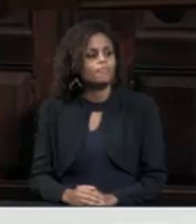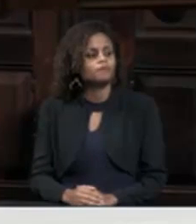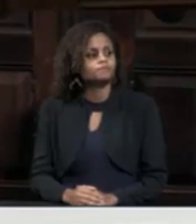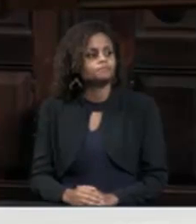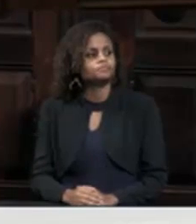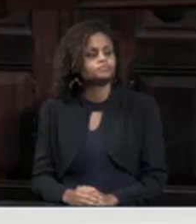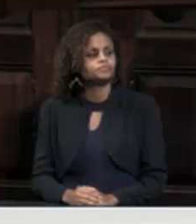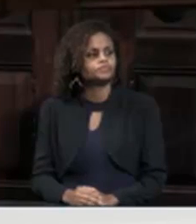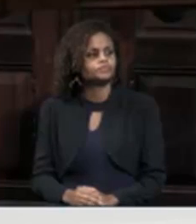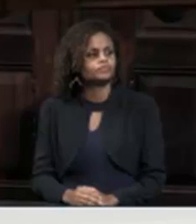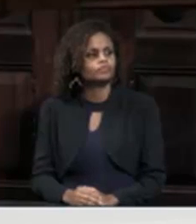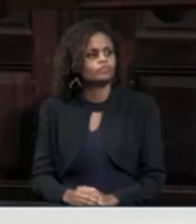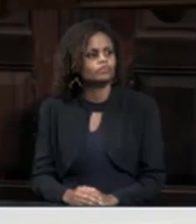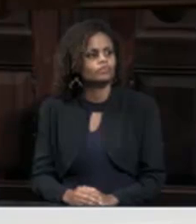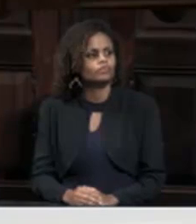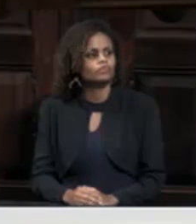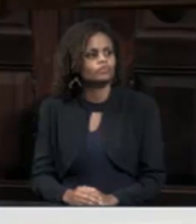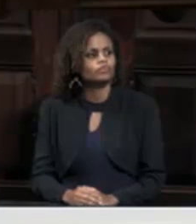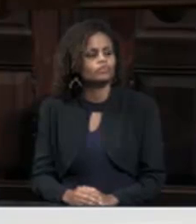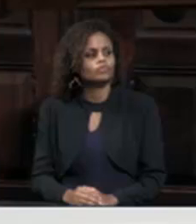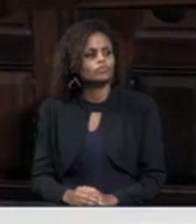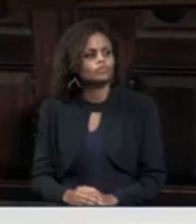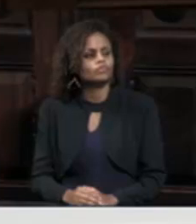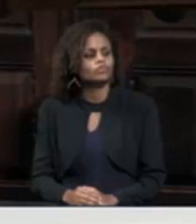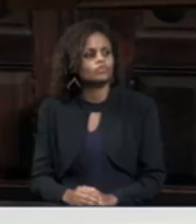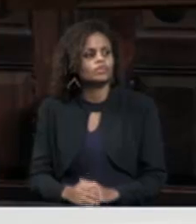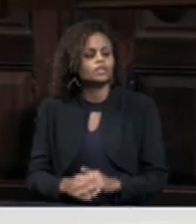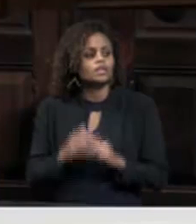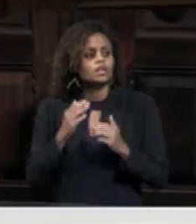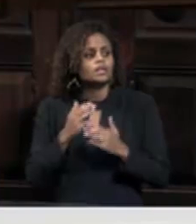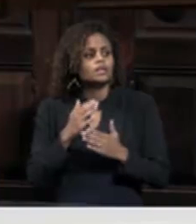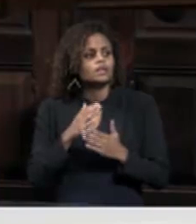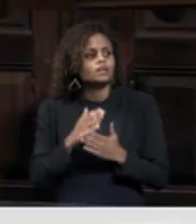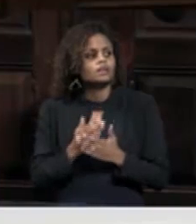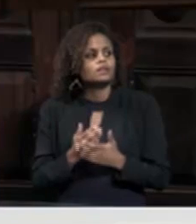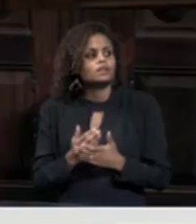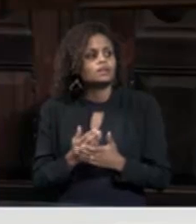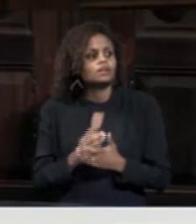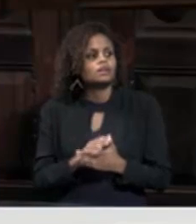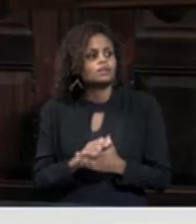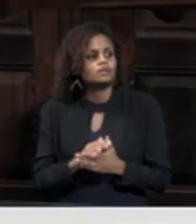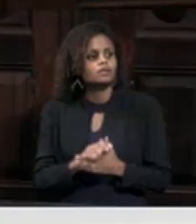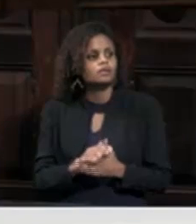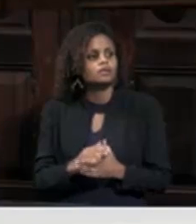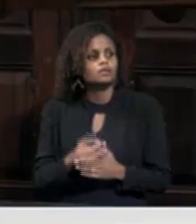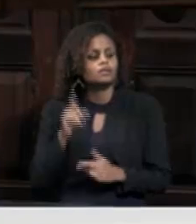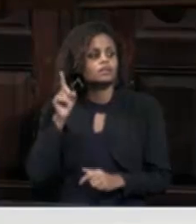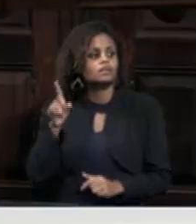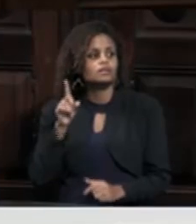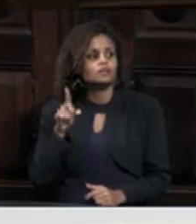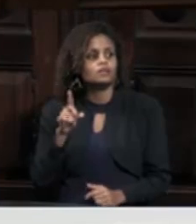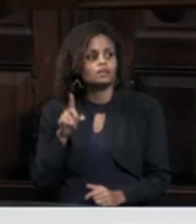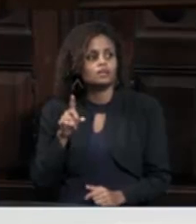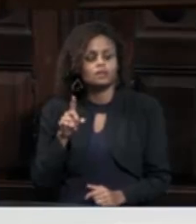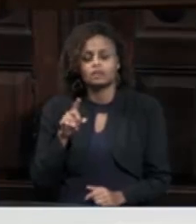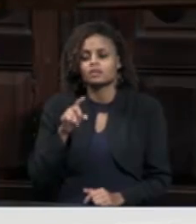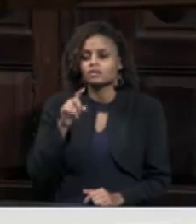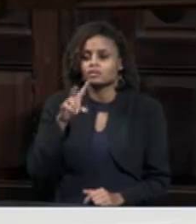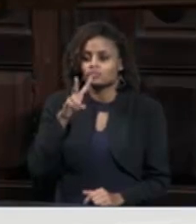trabalhadores lá na Vila Kennedy, na nossa querida Zona